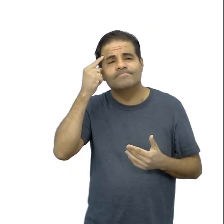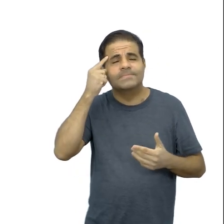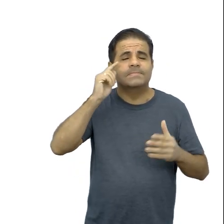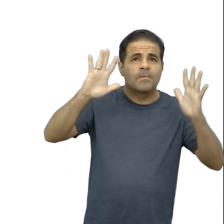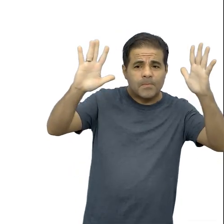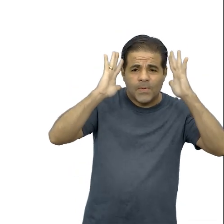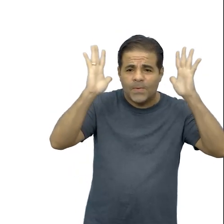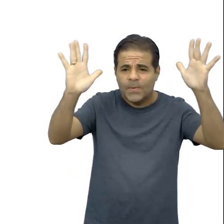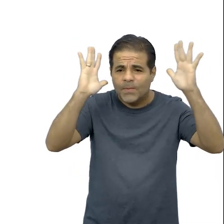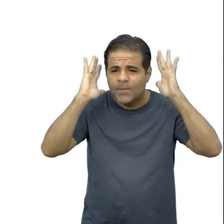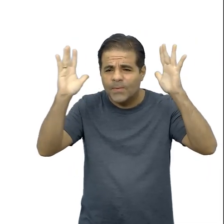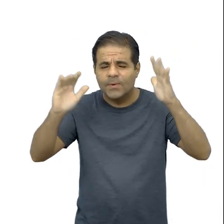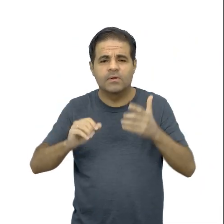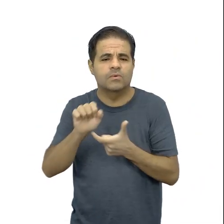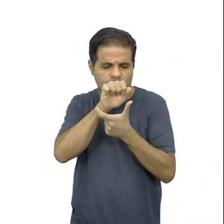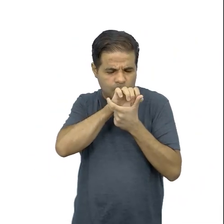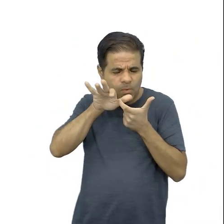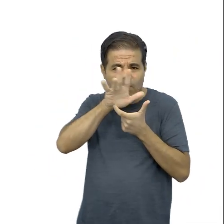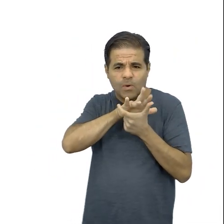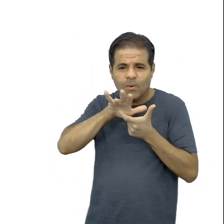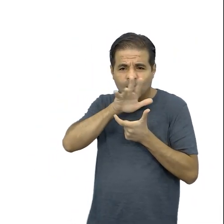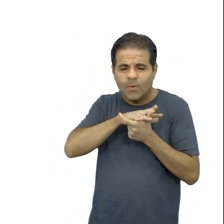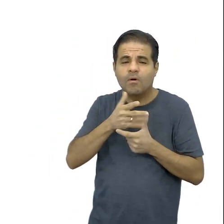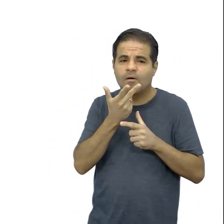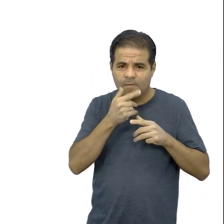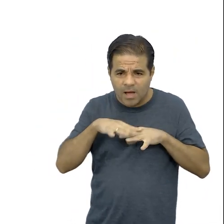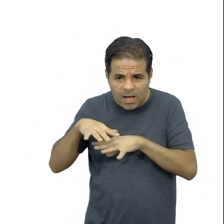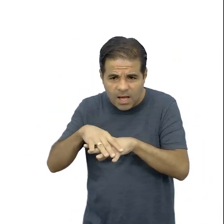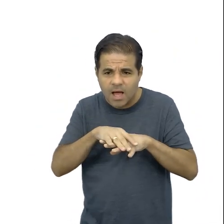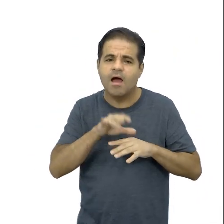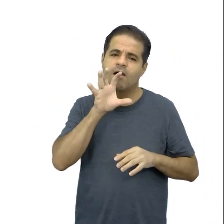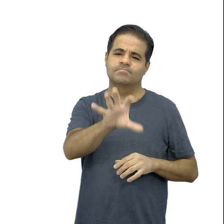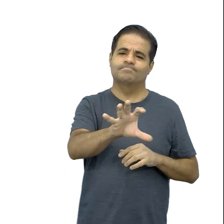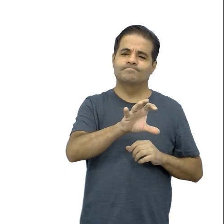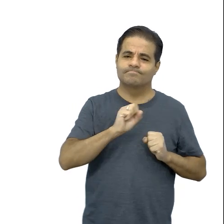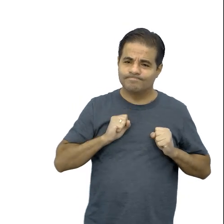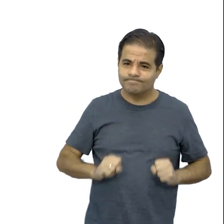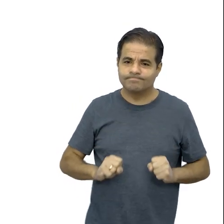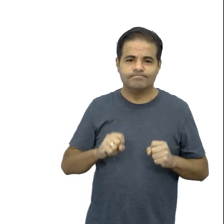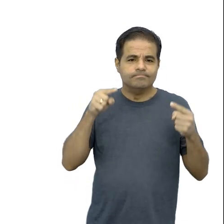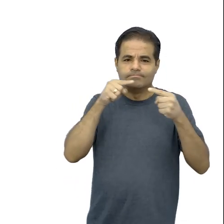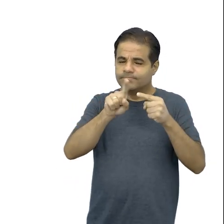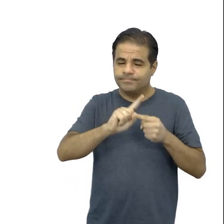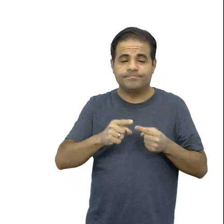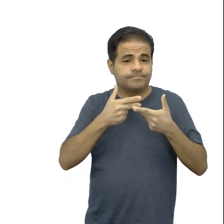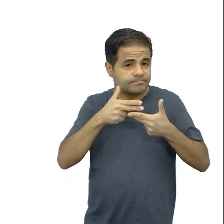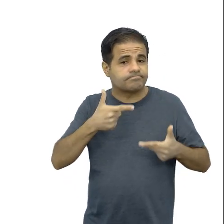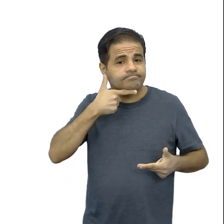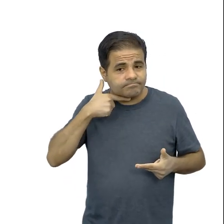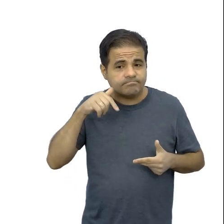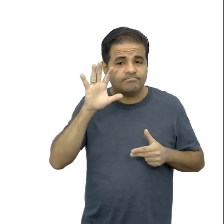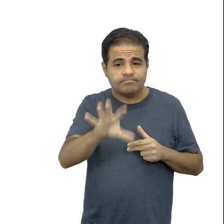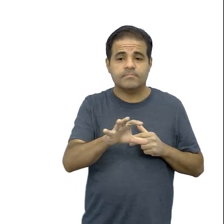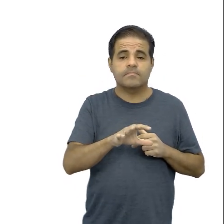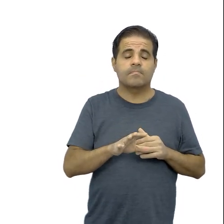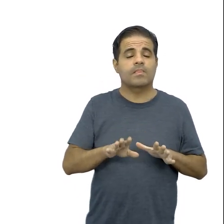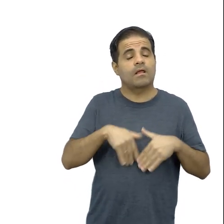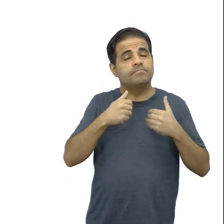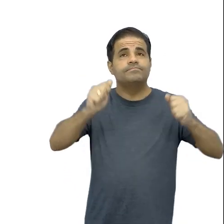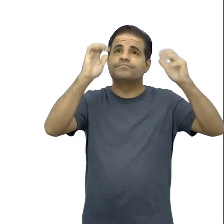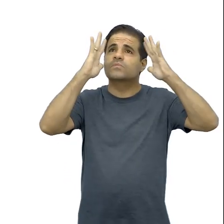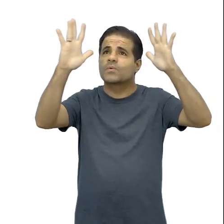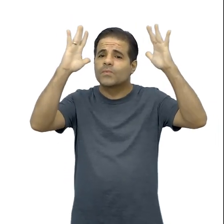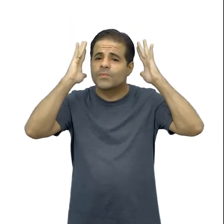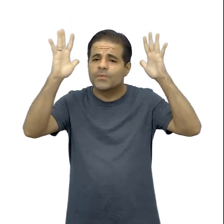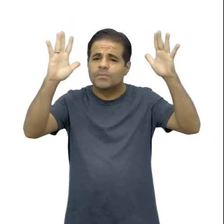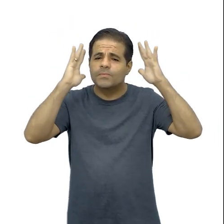assim, sobre o que é o letramento matemático, isso de fato pode ser que não seja algo desejável. Então,